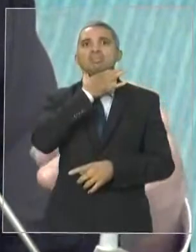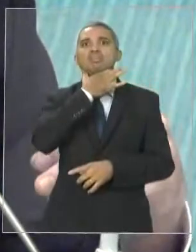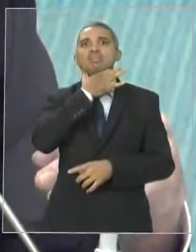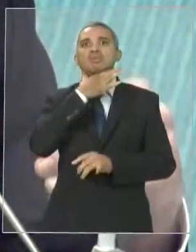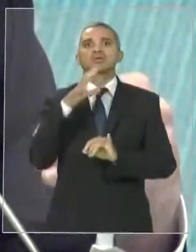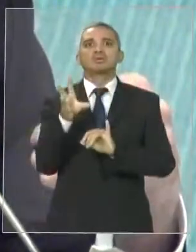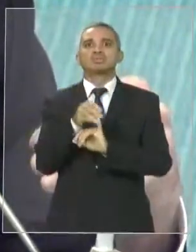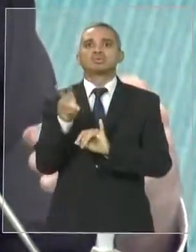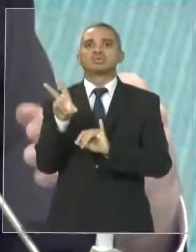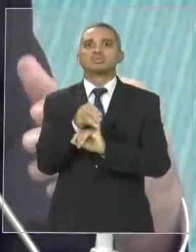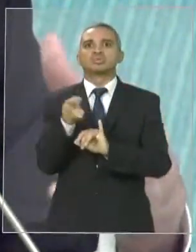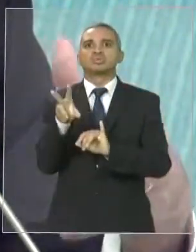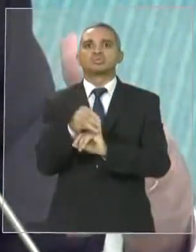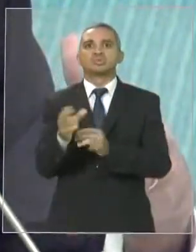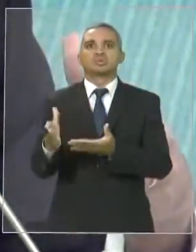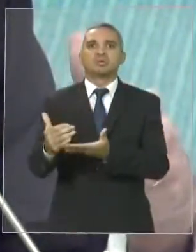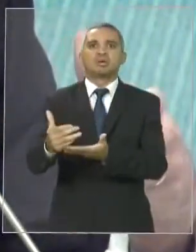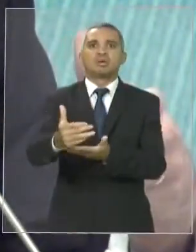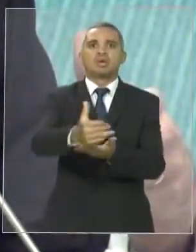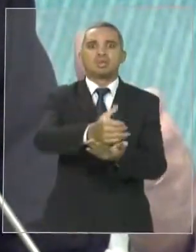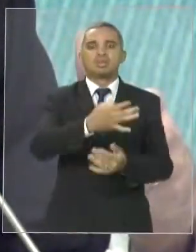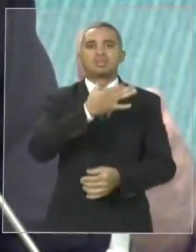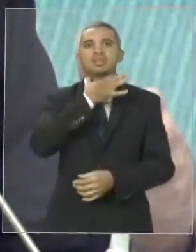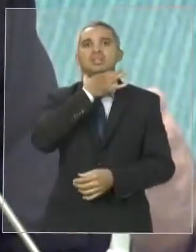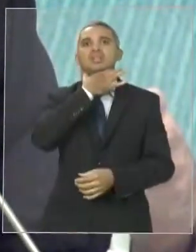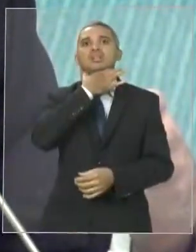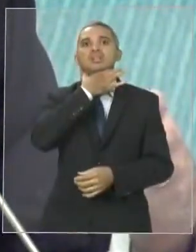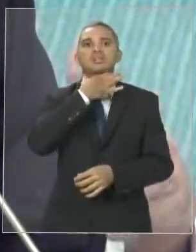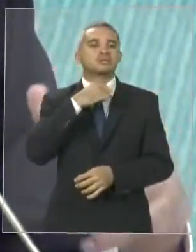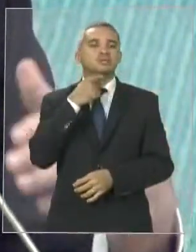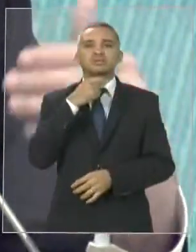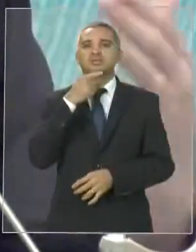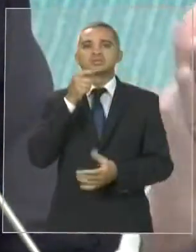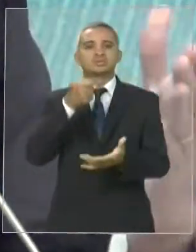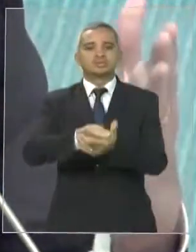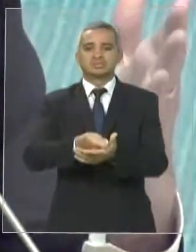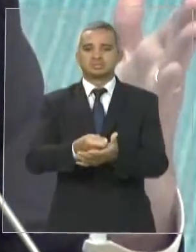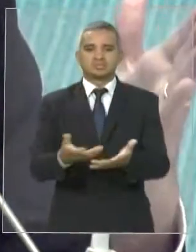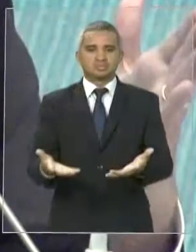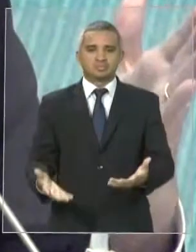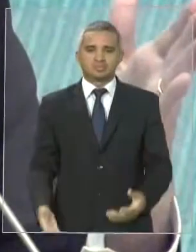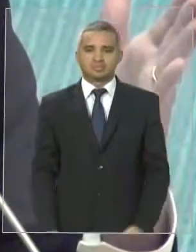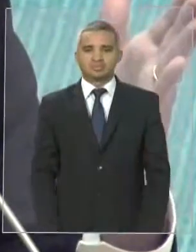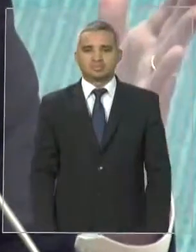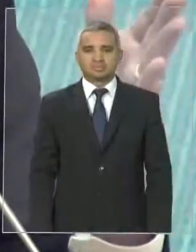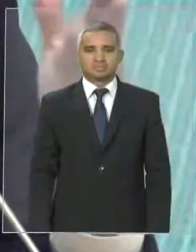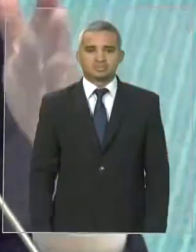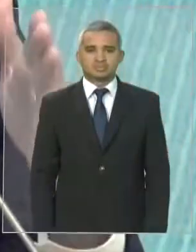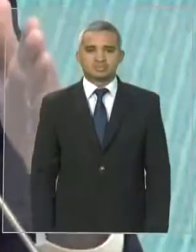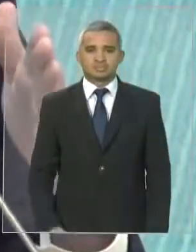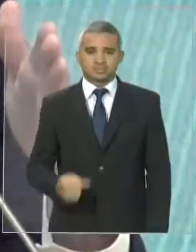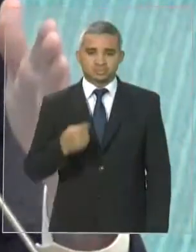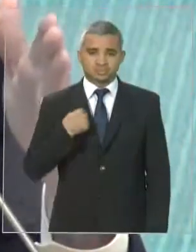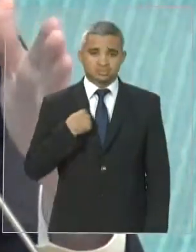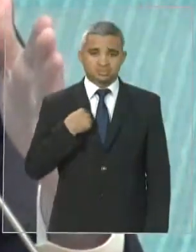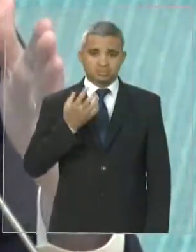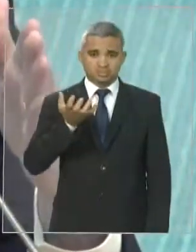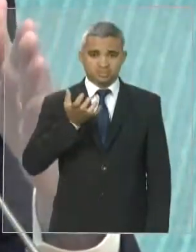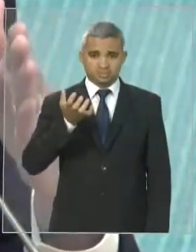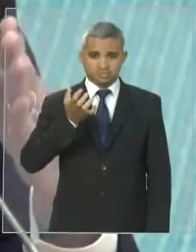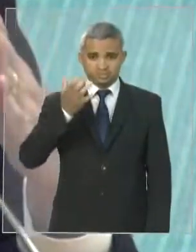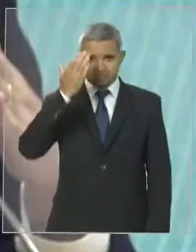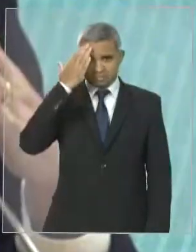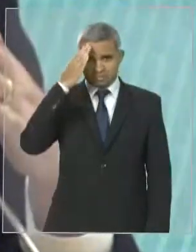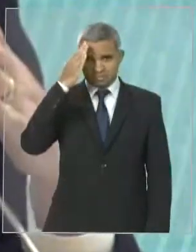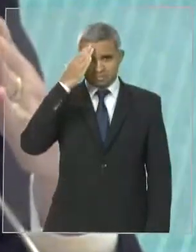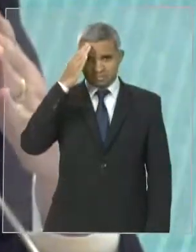diz que não está conseguindo pagar. E eu quero até entender, então Vossa Excelência vai